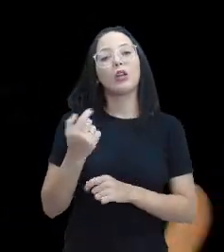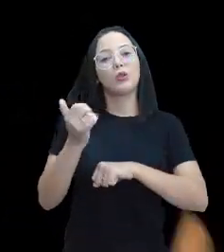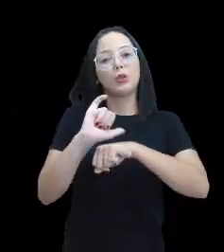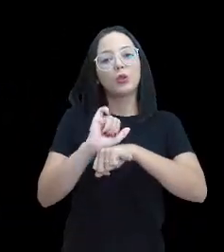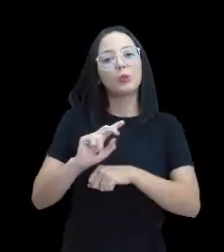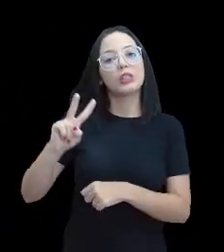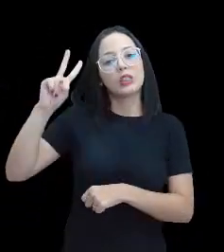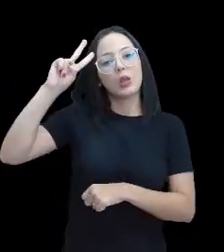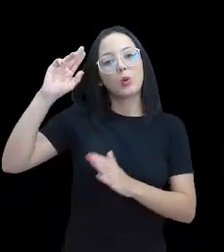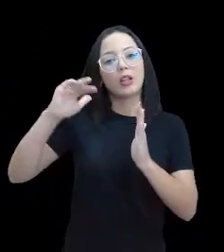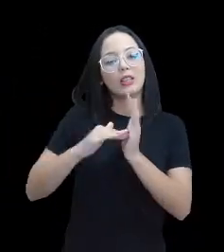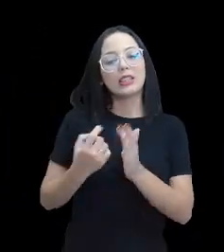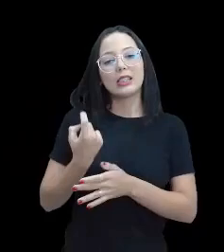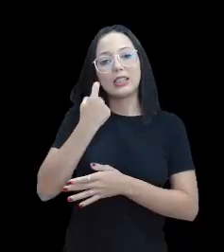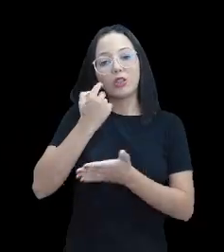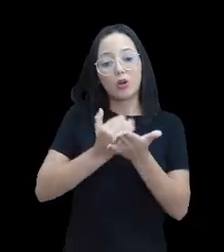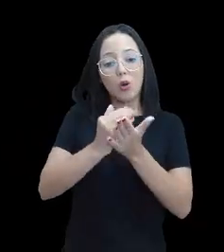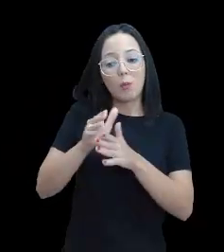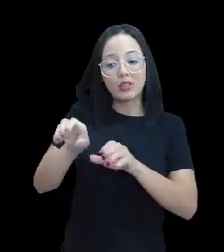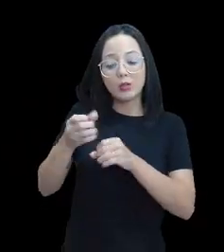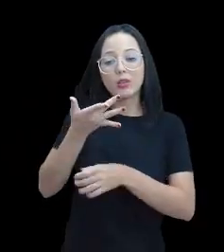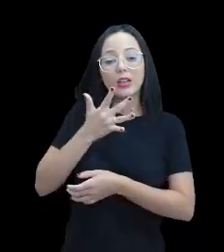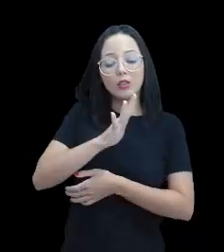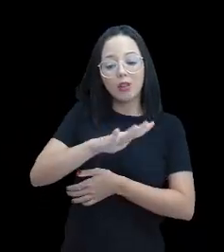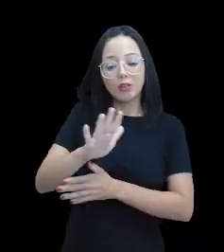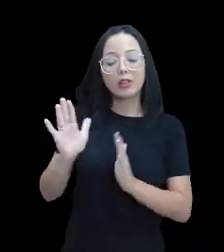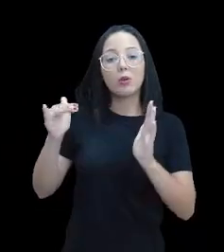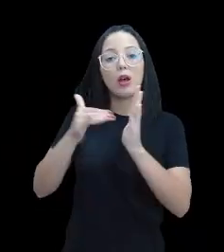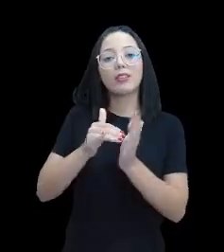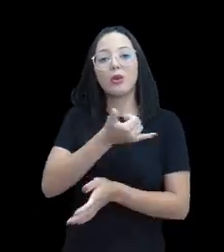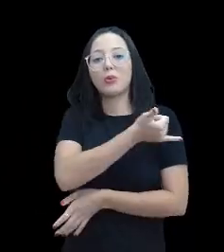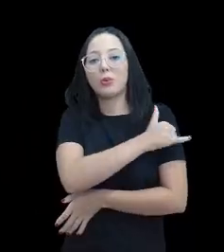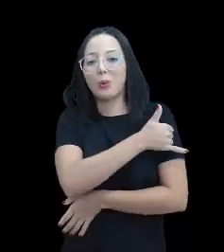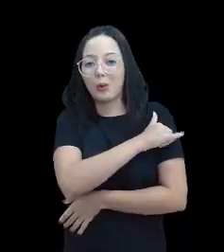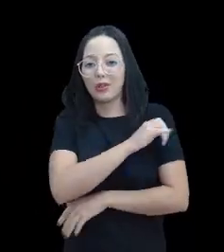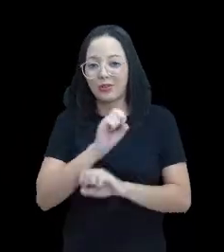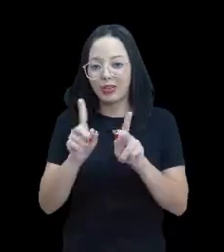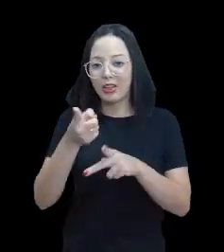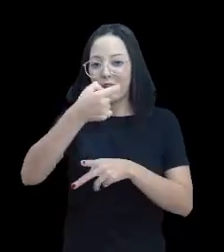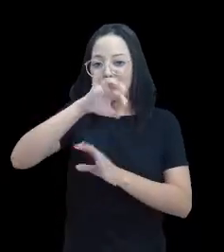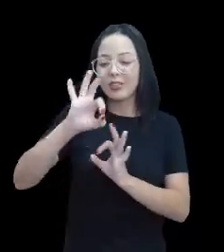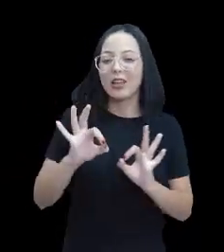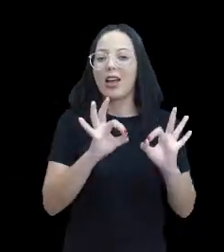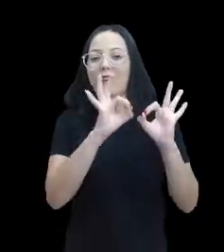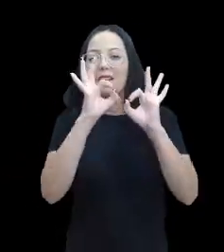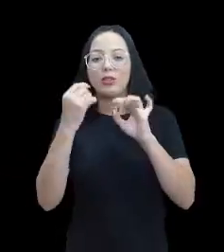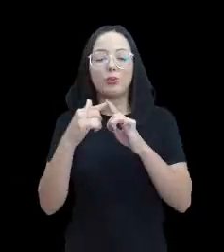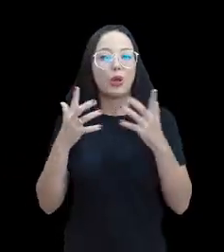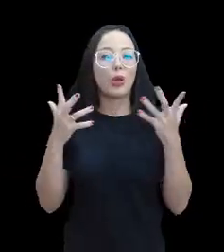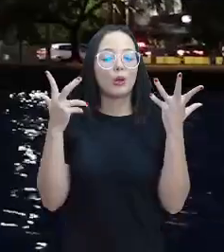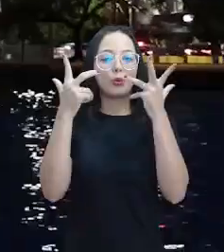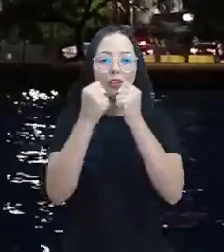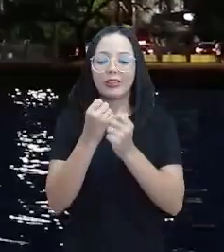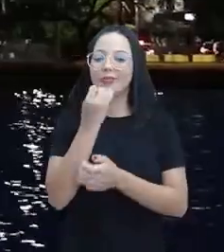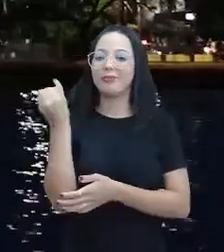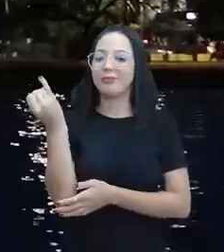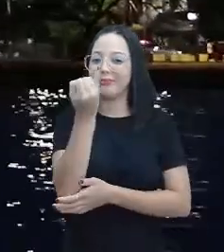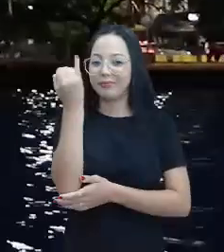sexta-feira, desde a educação infantil até a educação de jovens e adultos. Assistam, tá linda, vale super a pena.